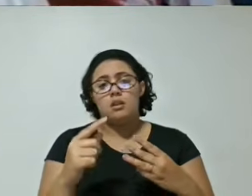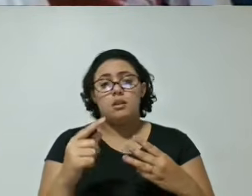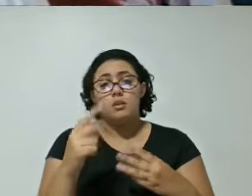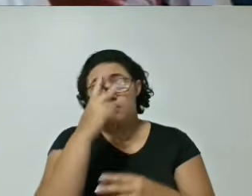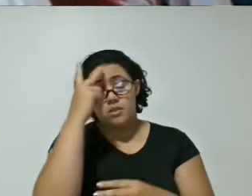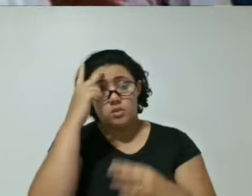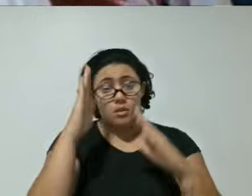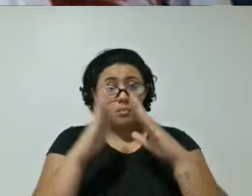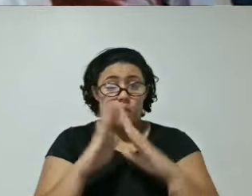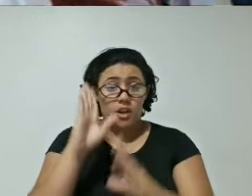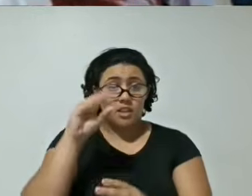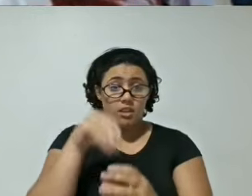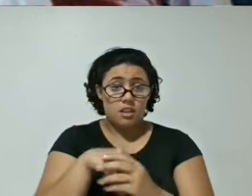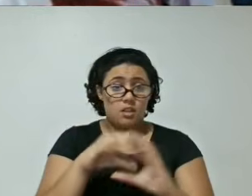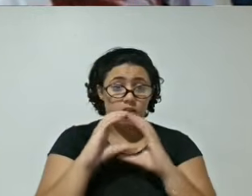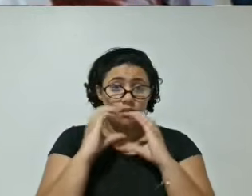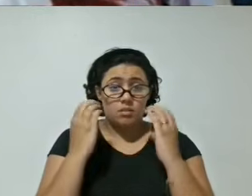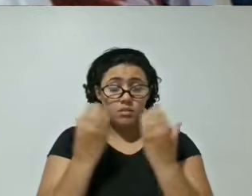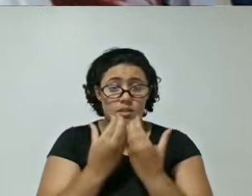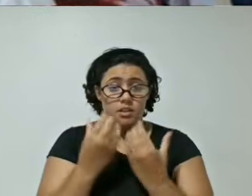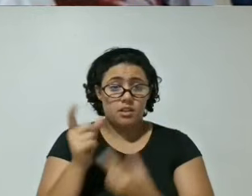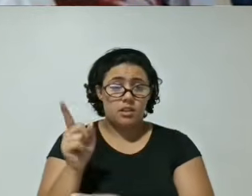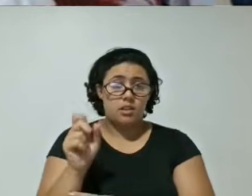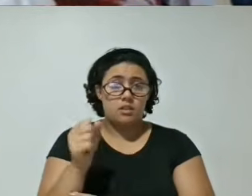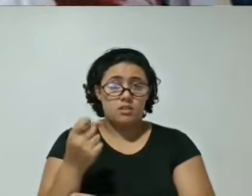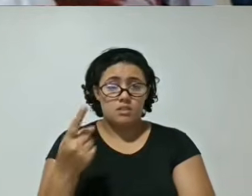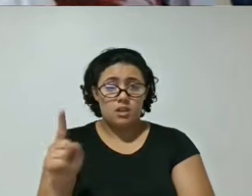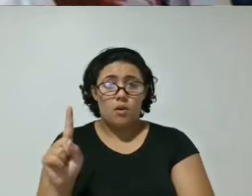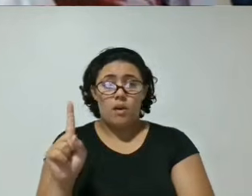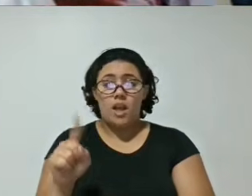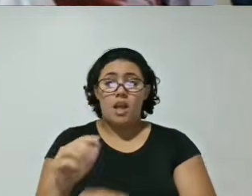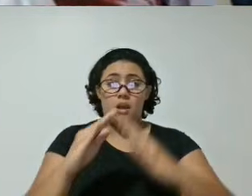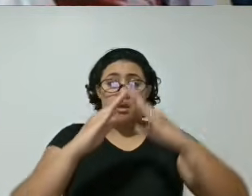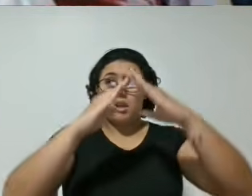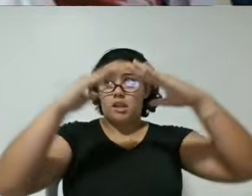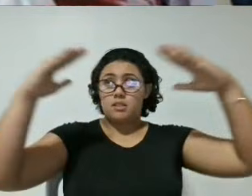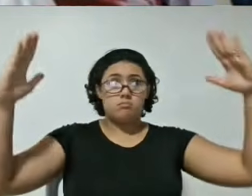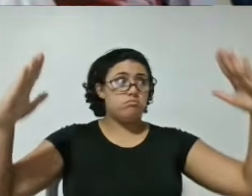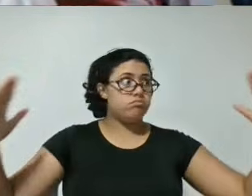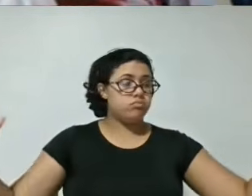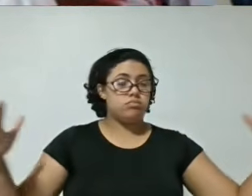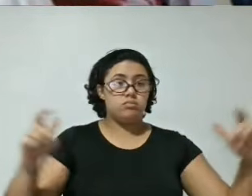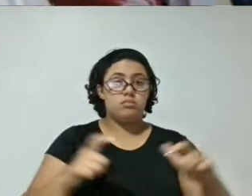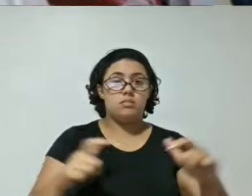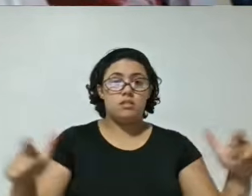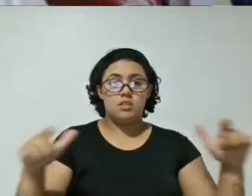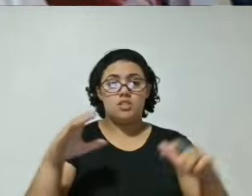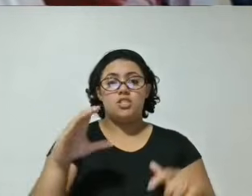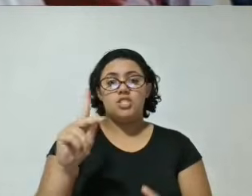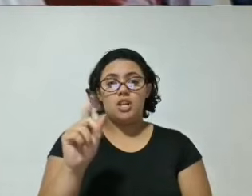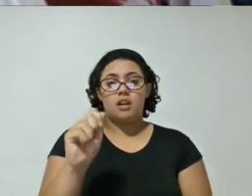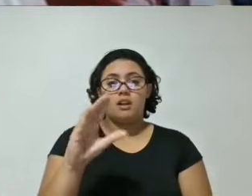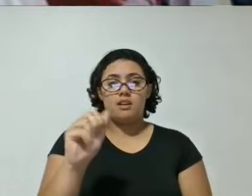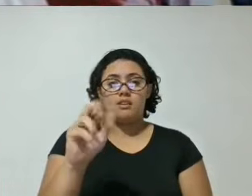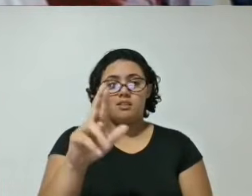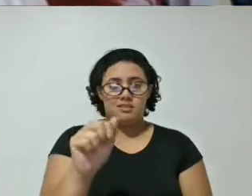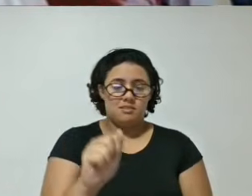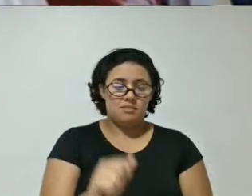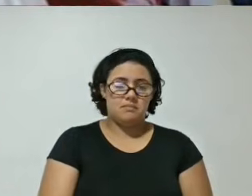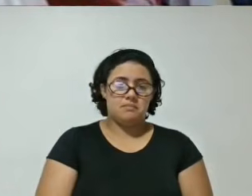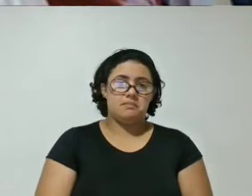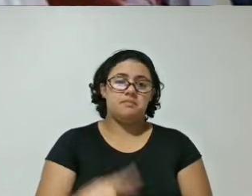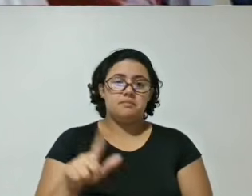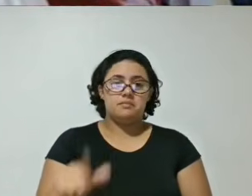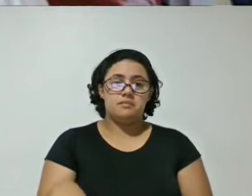comunidade de São Bernardo, né? Ela mora é quase um castelo ali, né? Que hoje é a Chácara Santa Eulália, que foi até doada pelo Estado, né? Vai